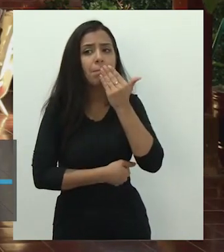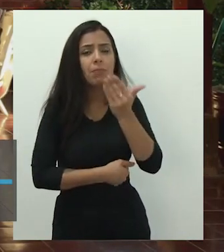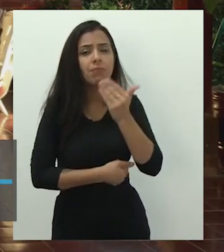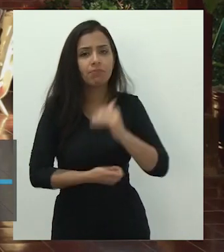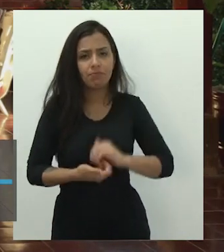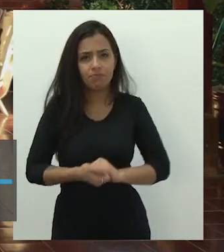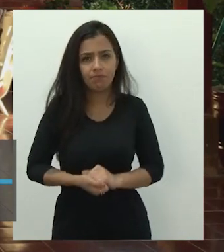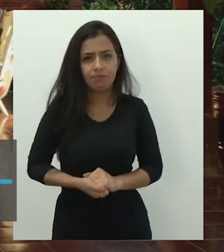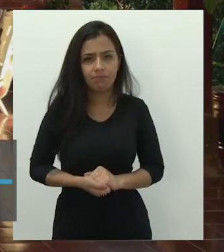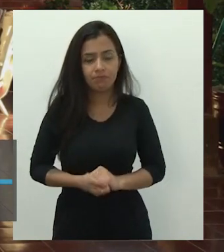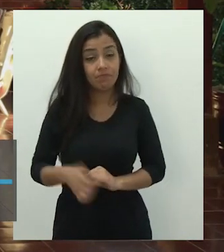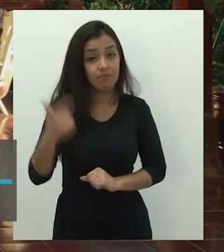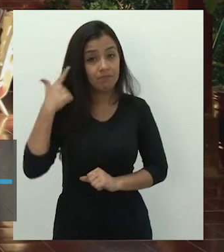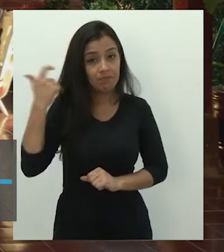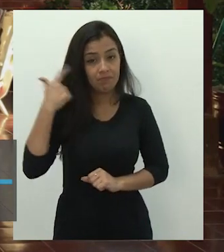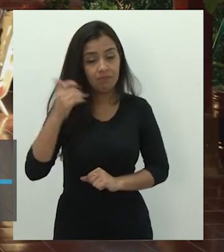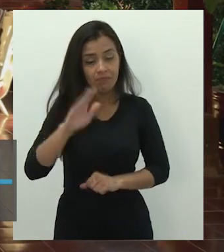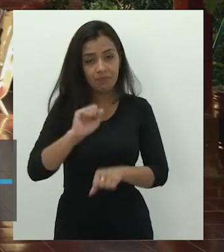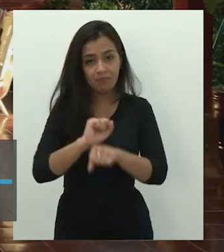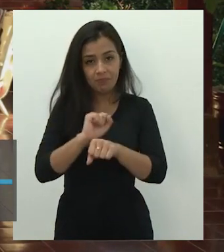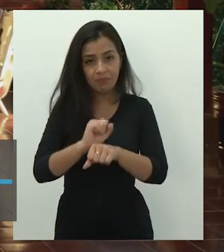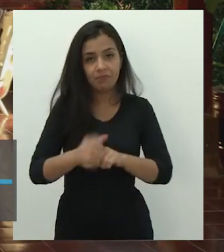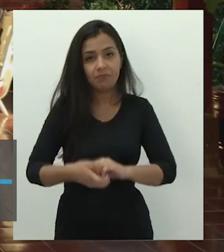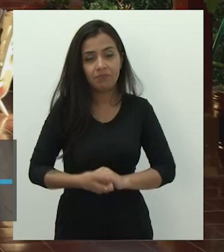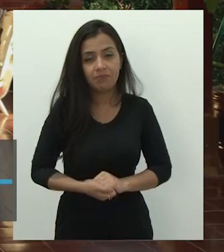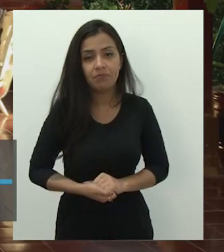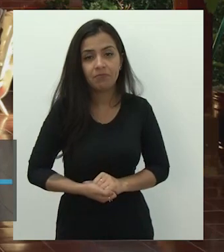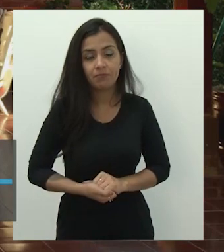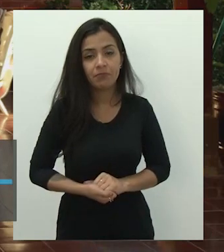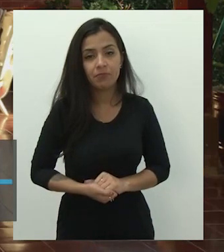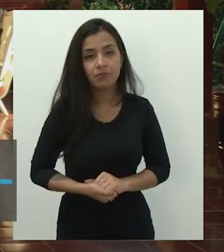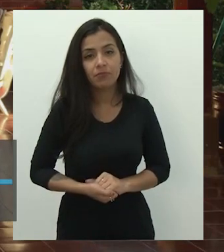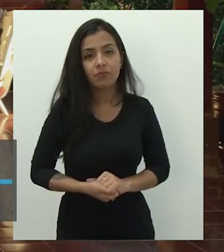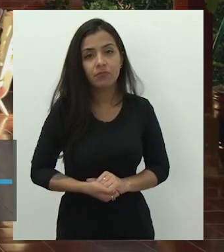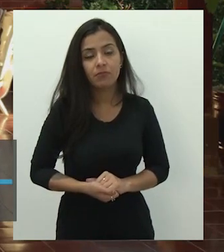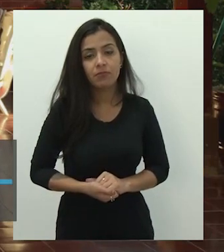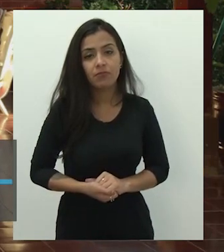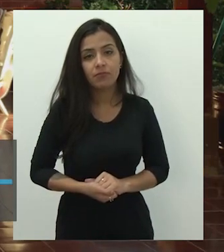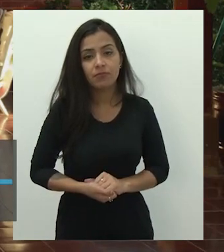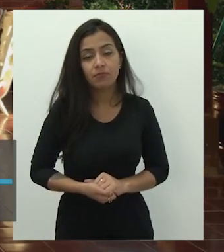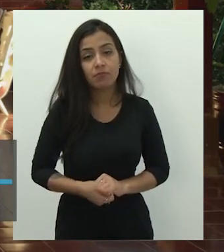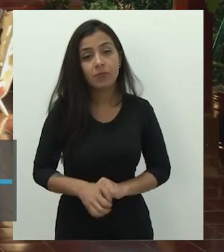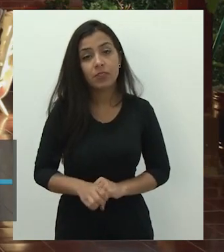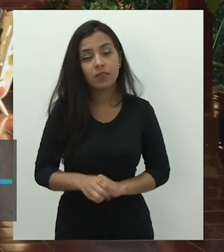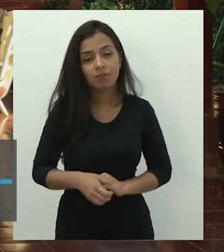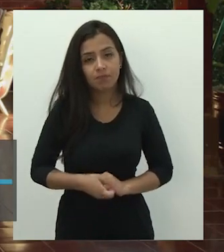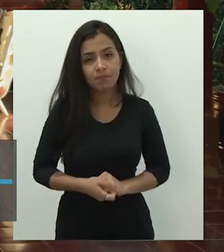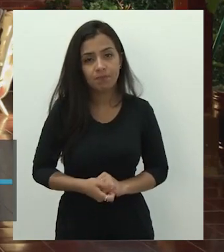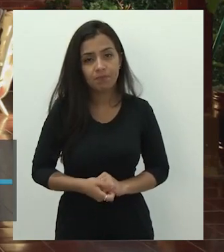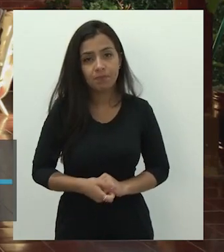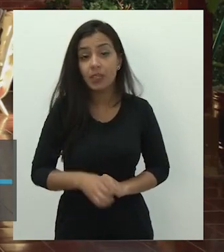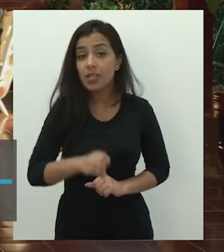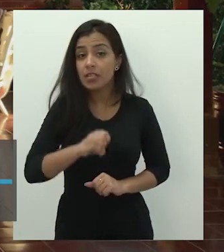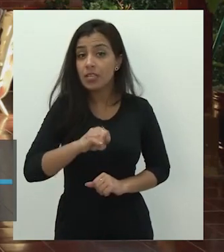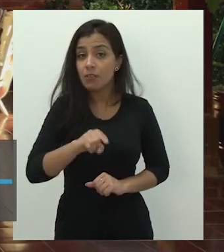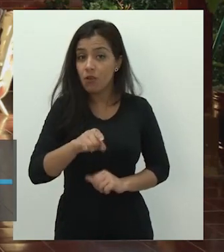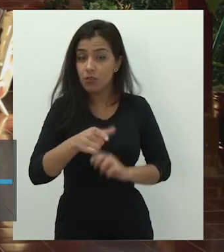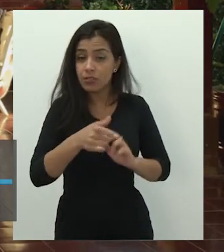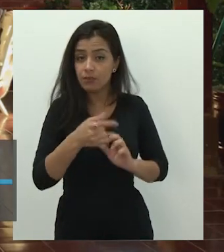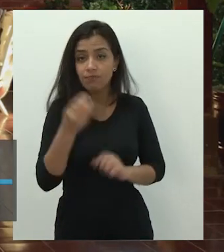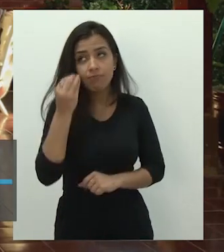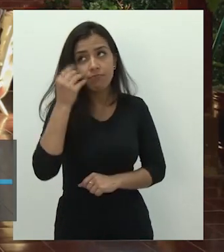diferentes registros para representar o 10? Se você propuser isso para um 4º ou 5º